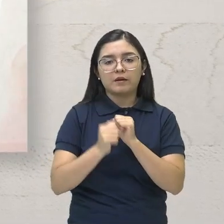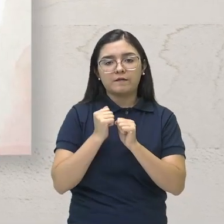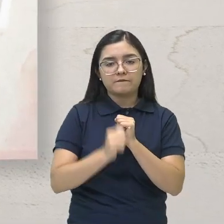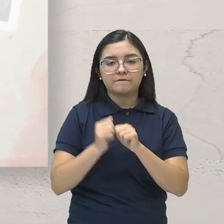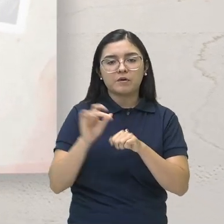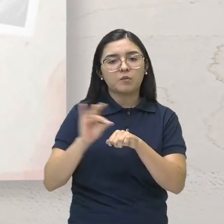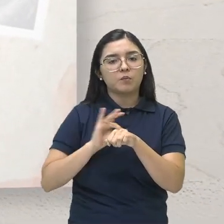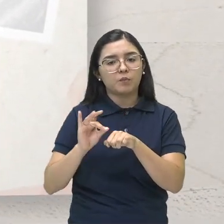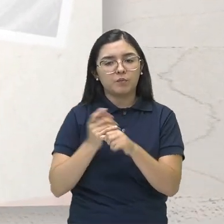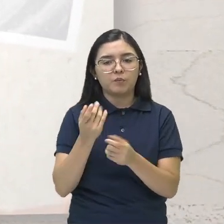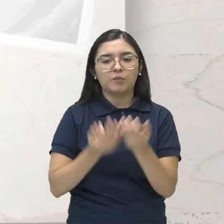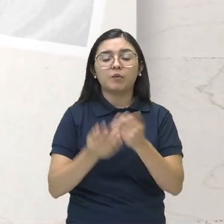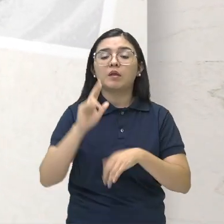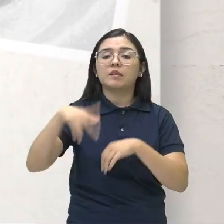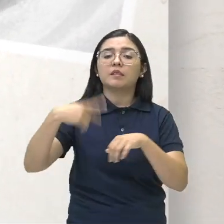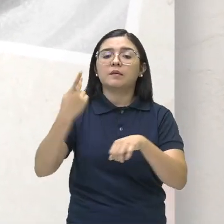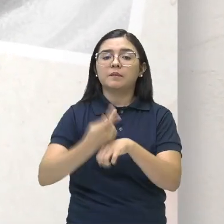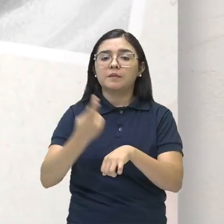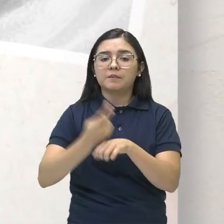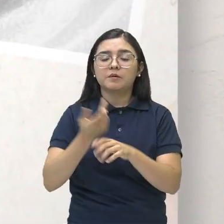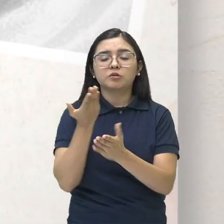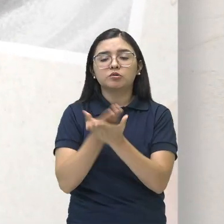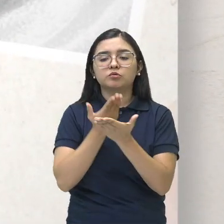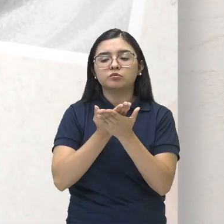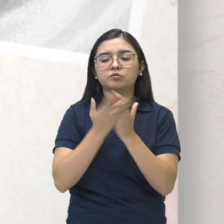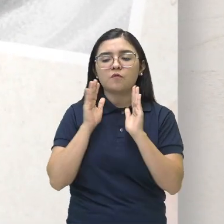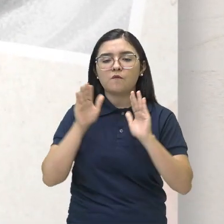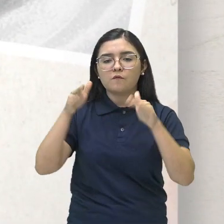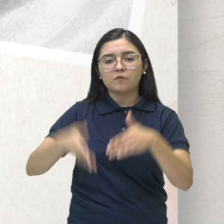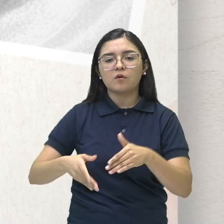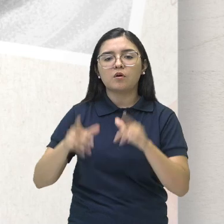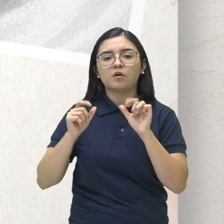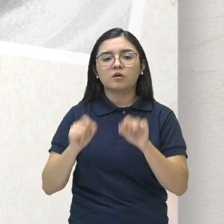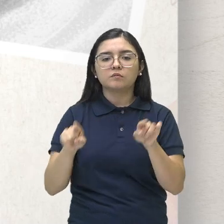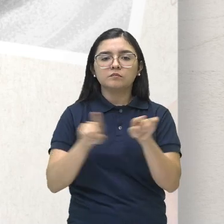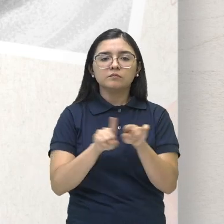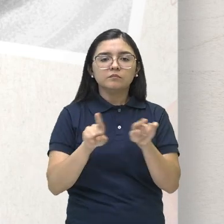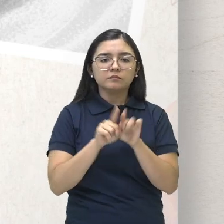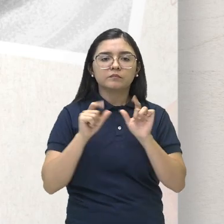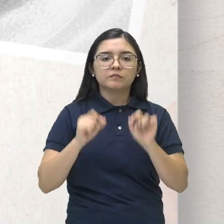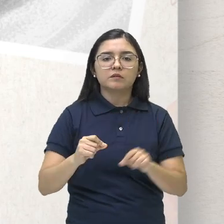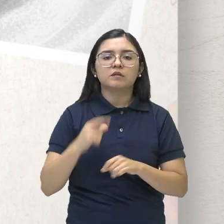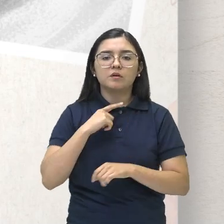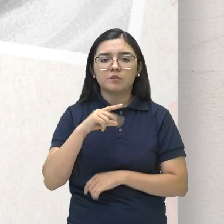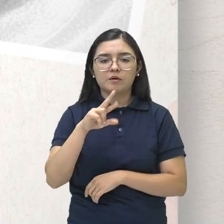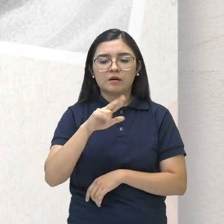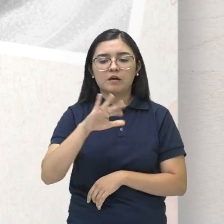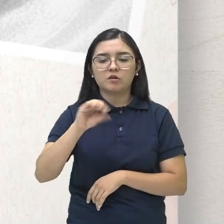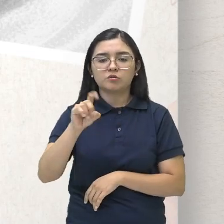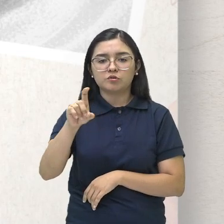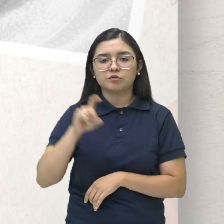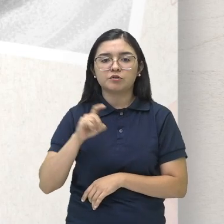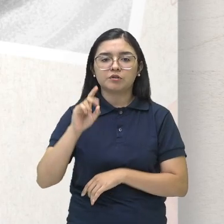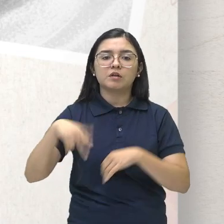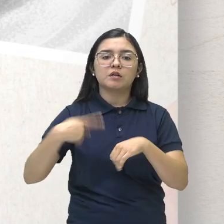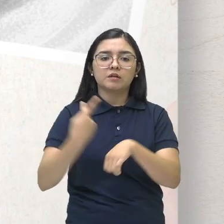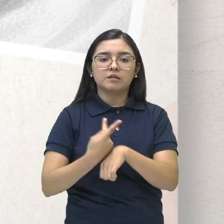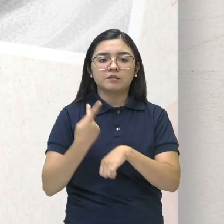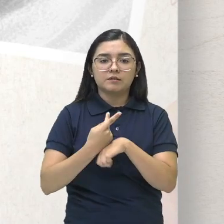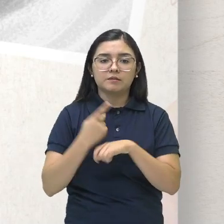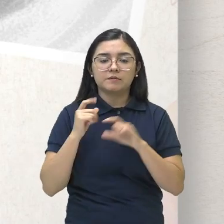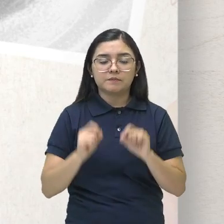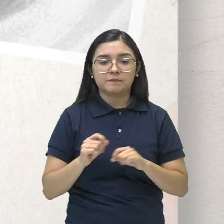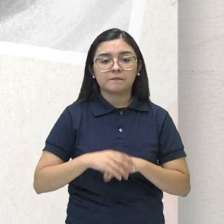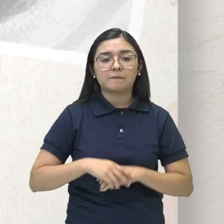Anos depois, dedicou-se aos estudos sobre a cristalografia de raio-x e, em